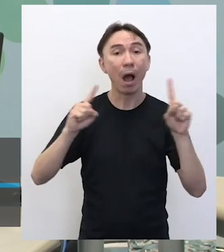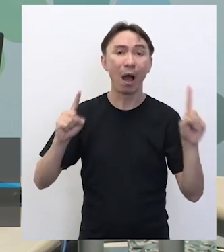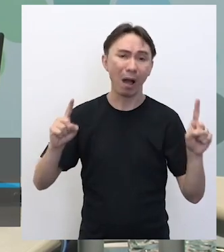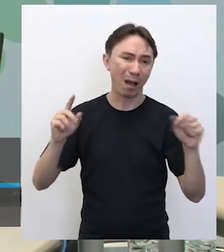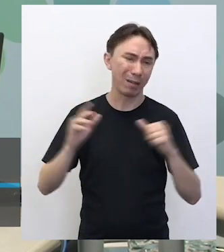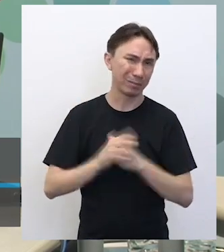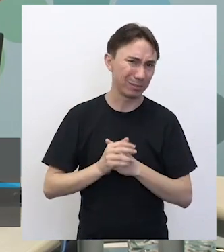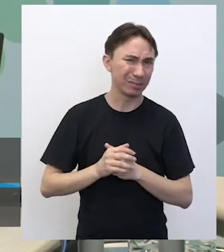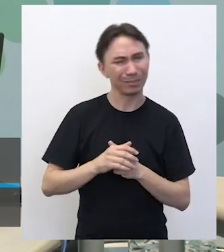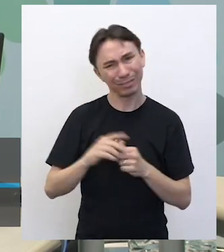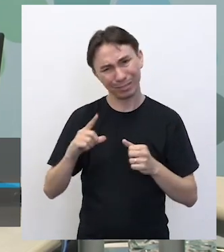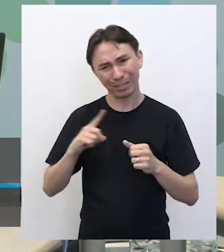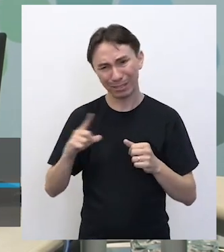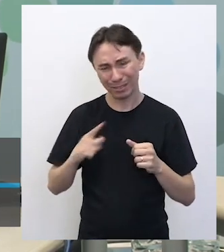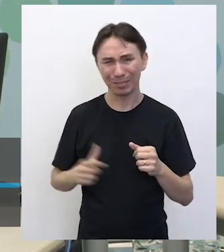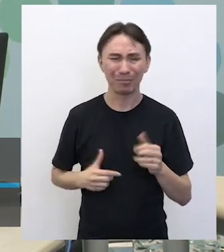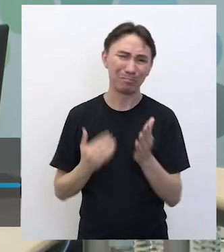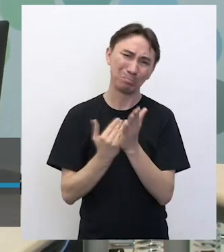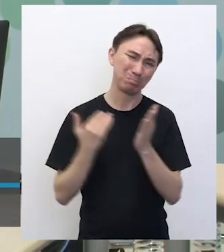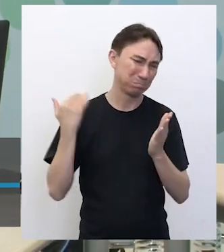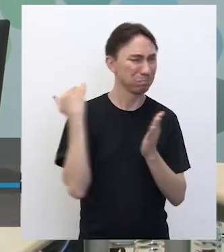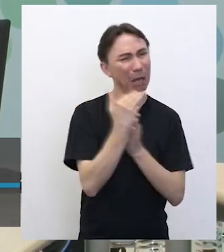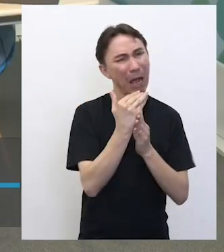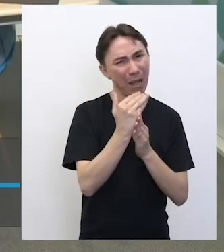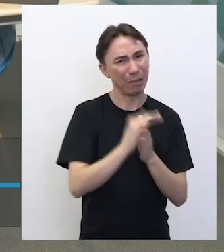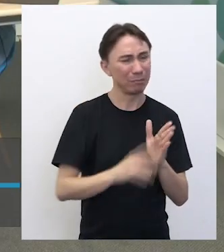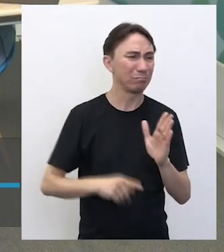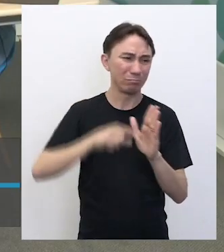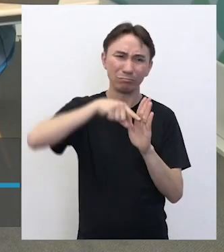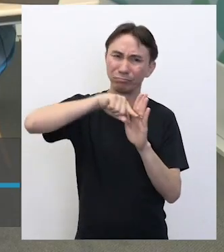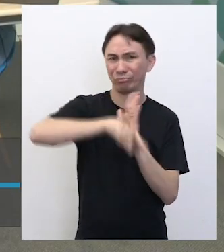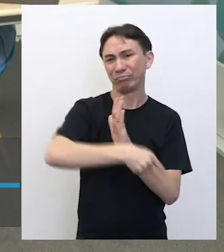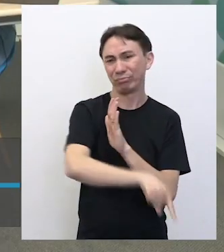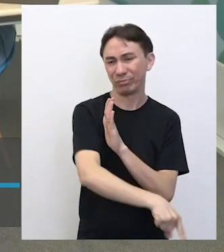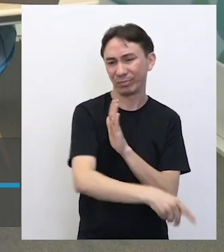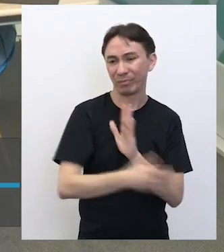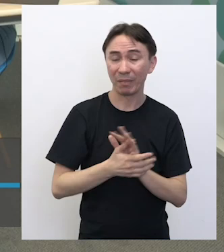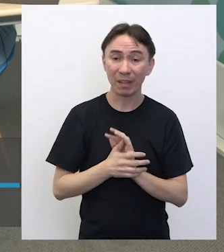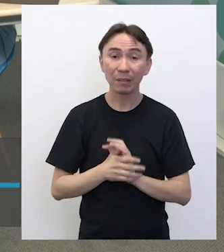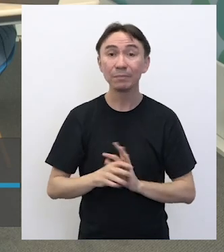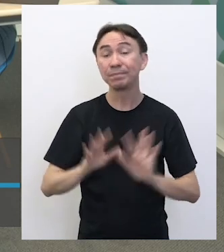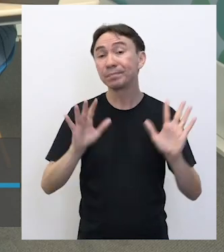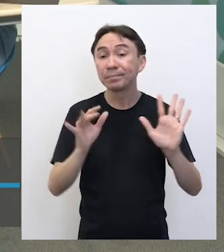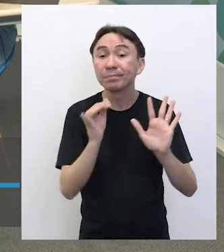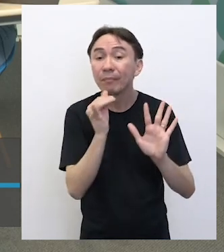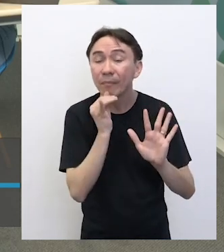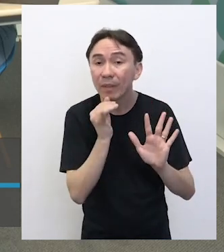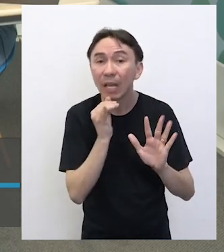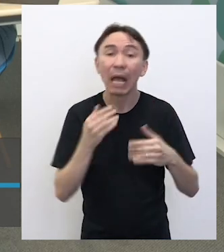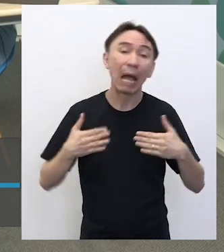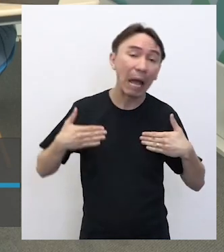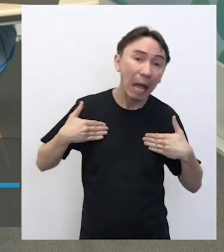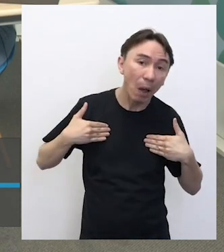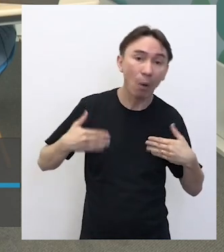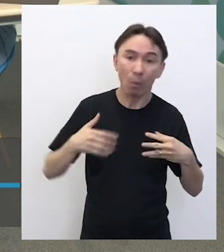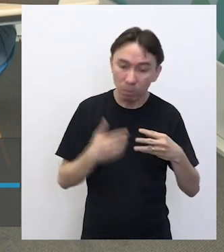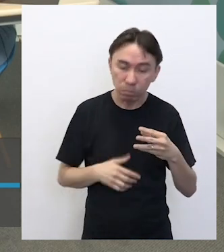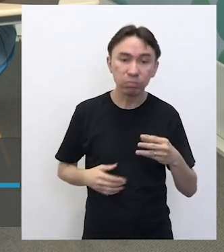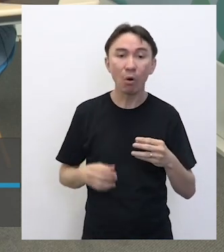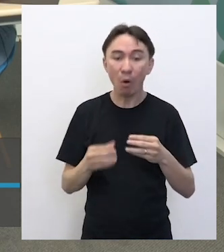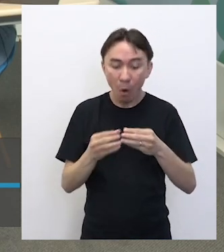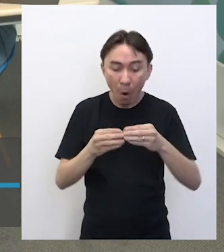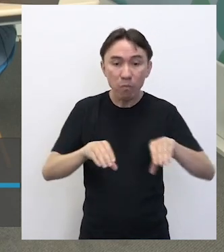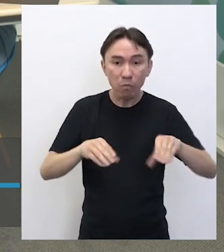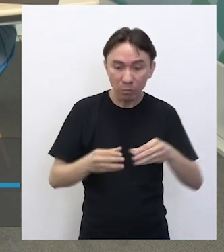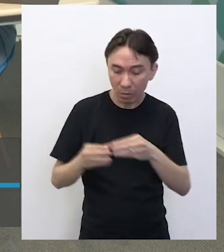mais complexa por trás, todo um estudo, enfim. Exatamente. Então, quer dizer, o mero fato de que eu cozinhei um ovo e alterei ali